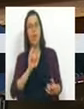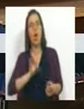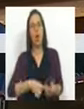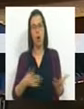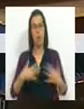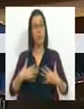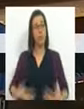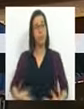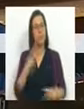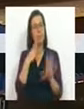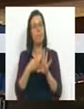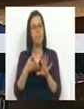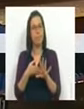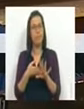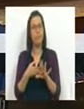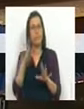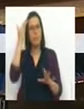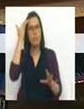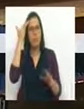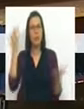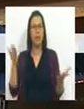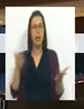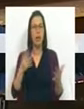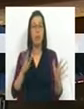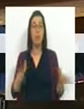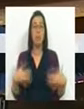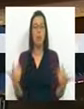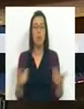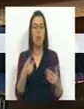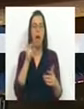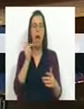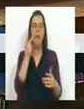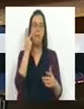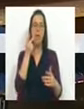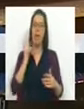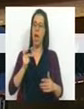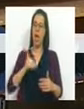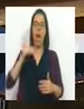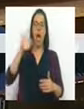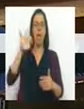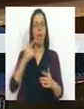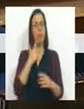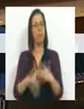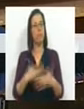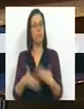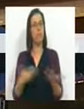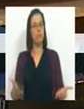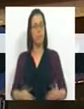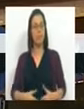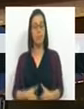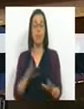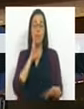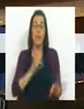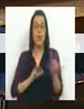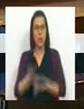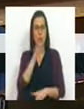fragilidades físicas, psíquicas, mentais, permitindo a sua longevidade e um envelhecimento ativo. Senhoras